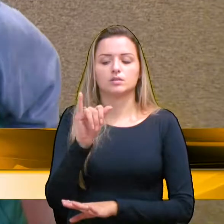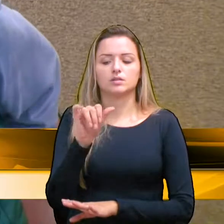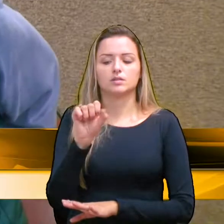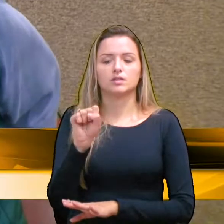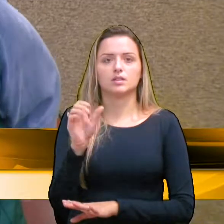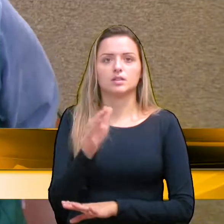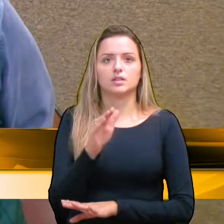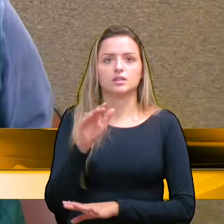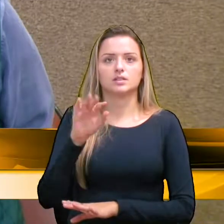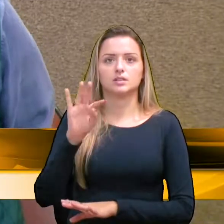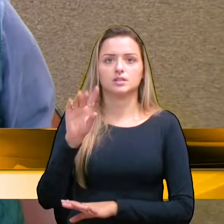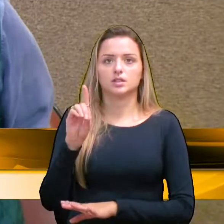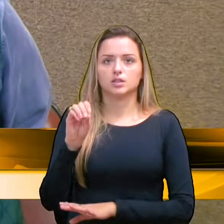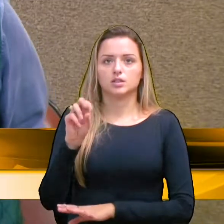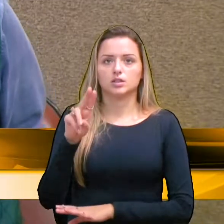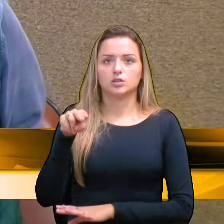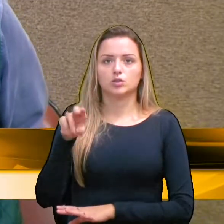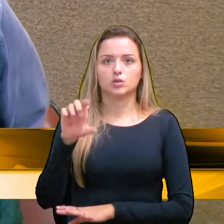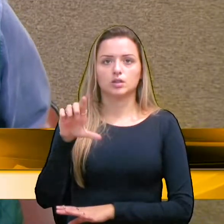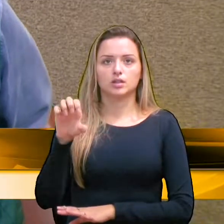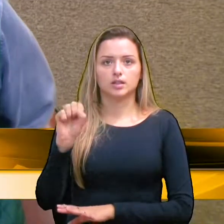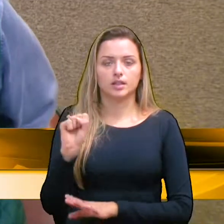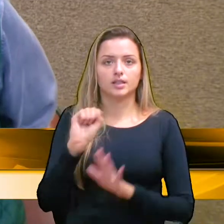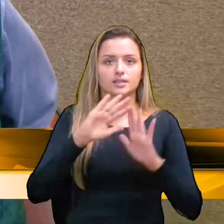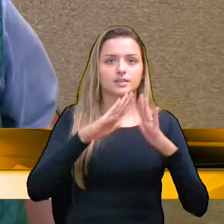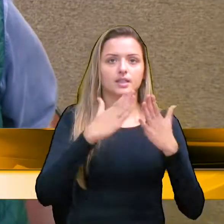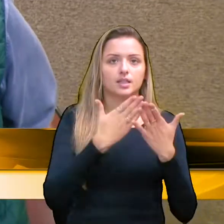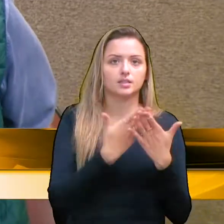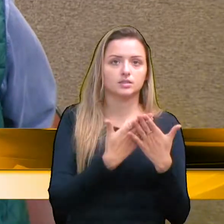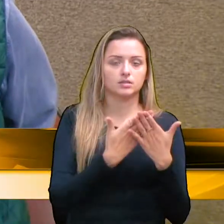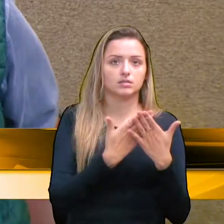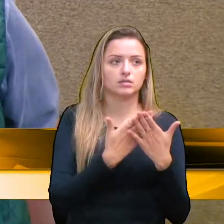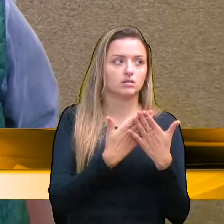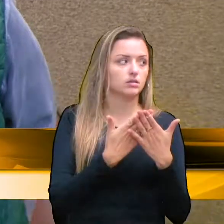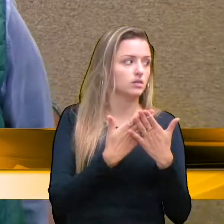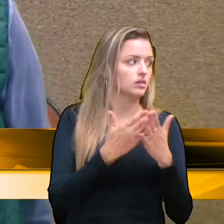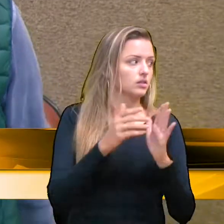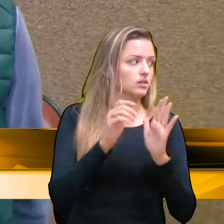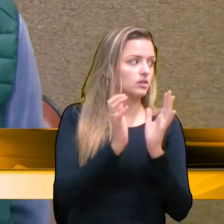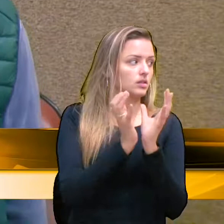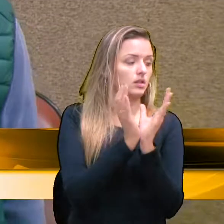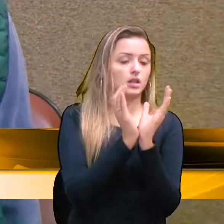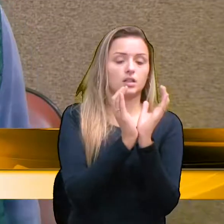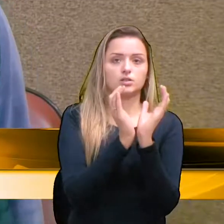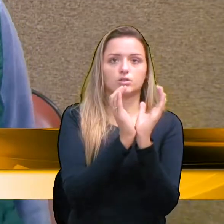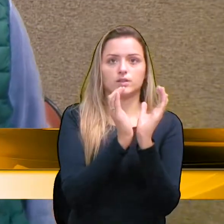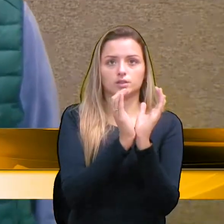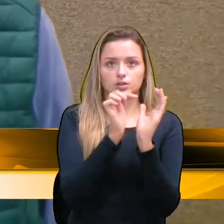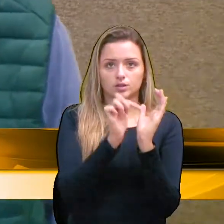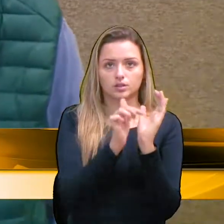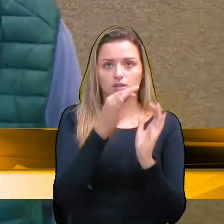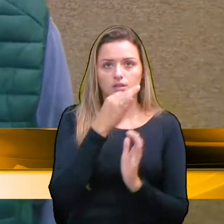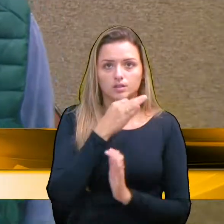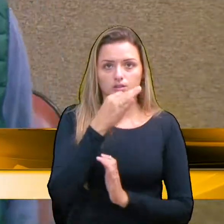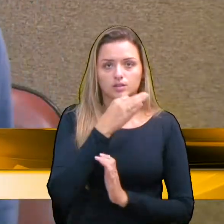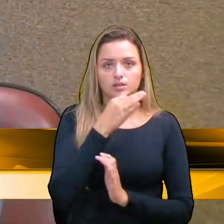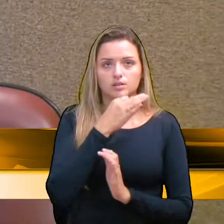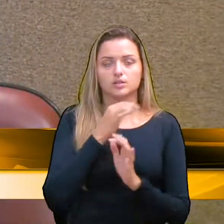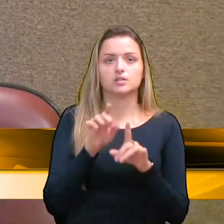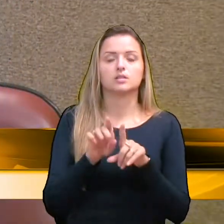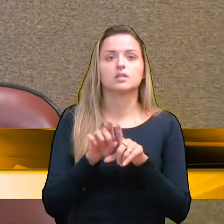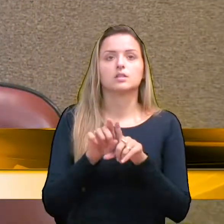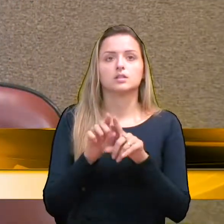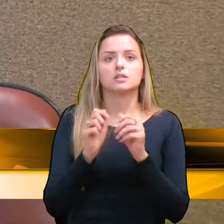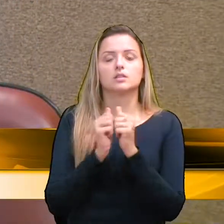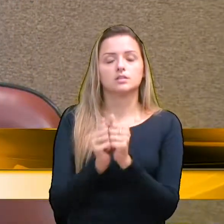Gezeller Dornelles, da Escola Adventista de Caxias do Sul. Inicialmente é sustentado o mérito da proposta no Conselho Geral,